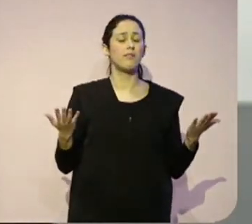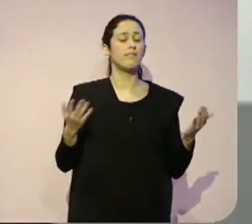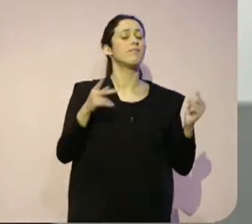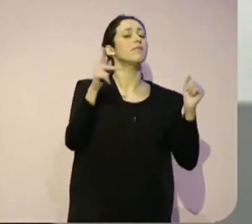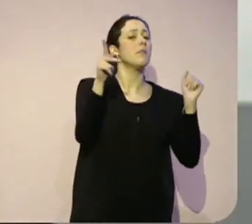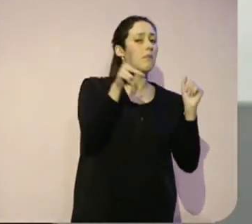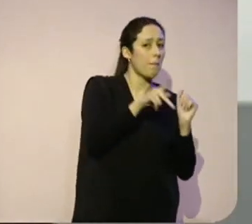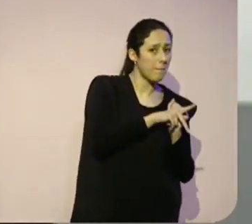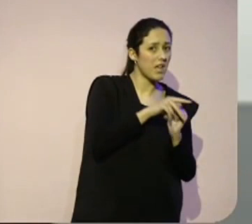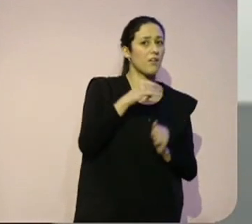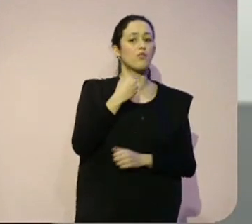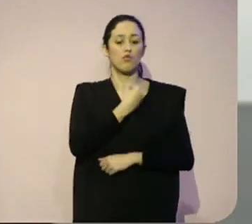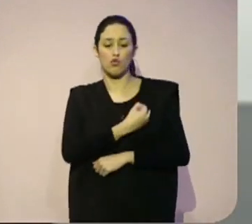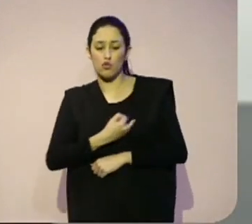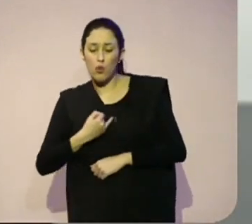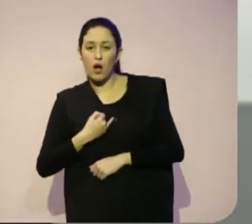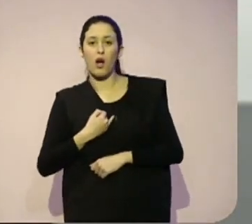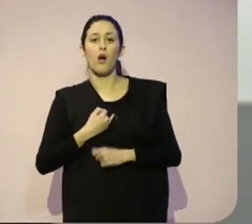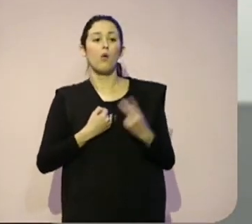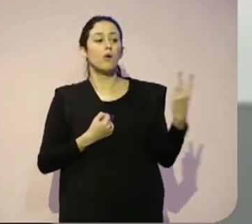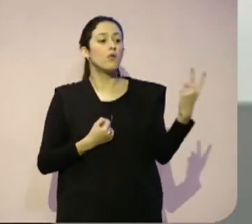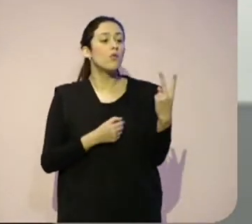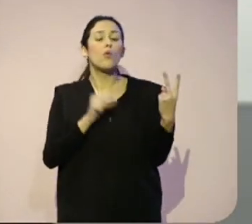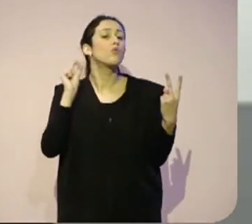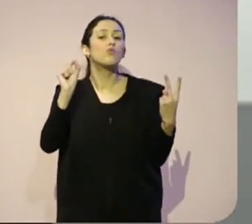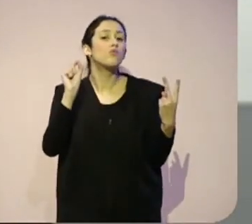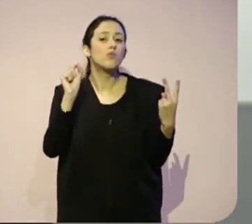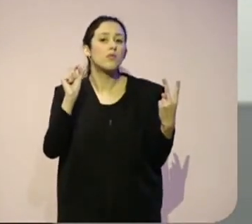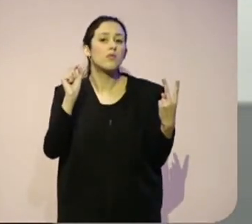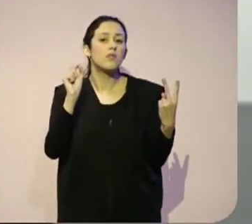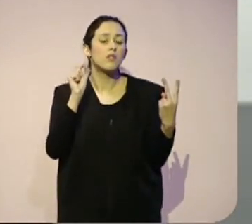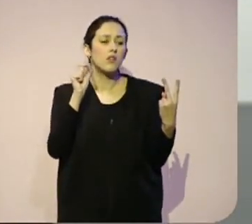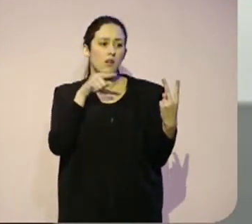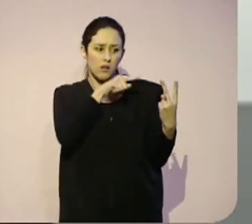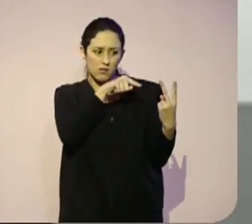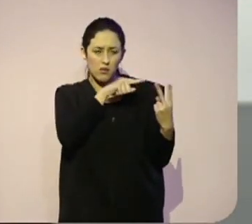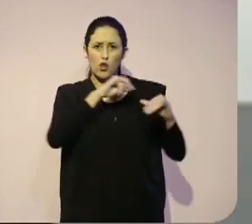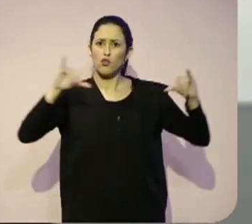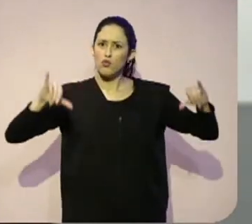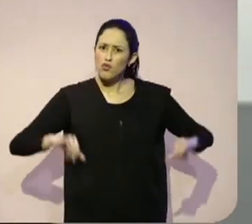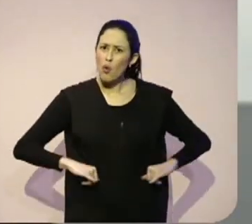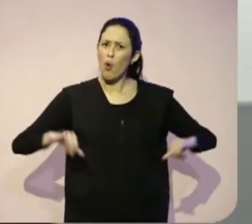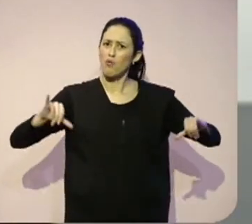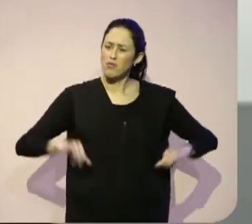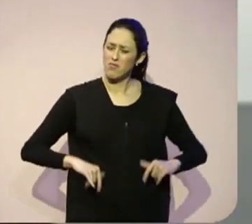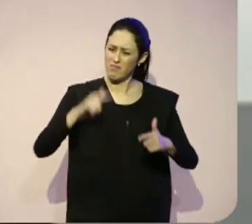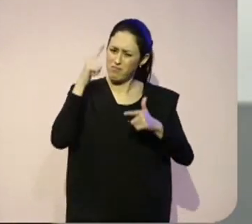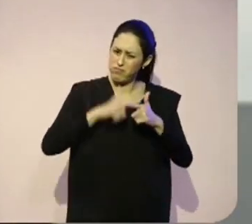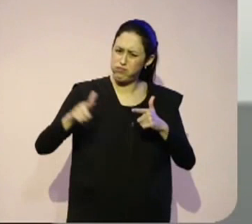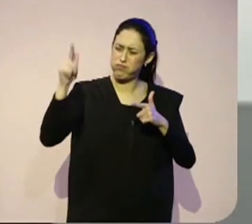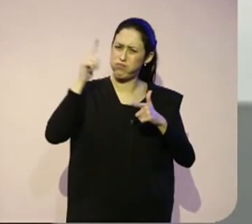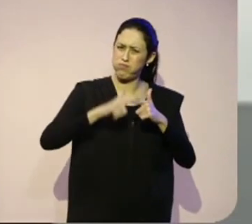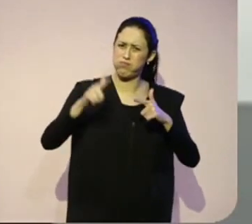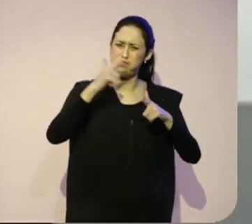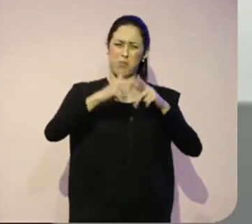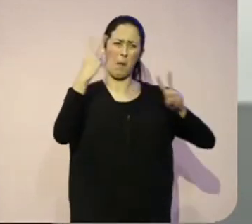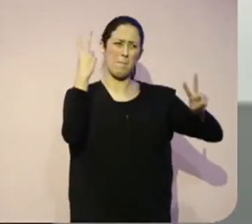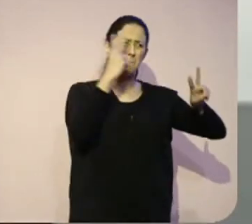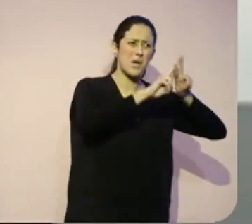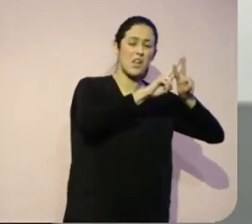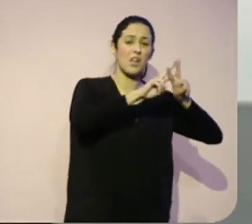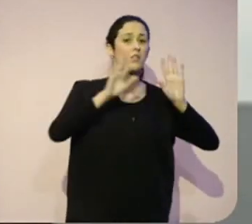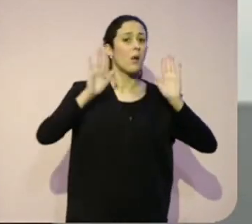fazendo aqui é mesmo em meio a toda essa crise que eles estão inseridos,